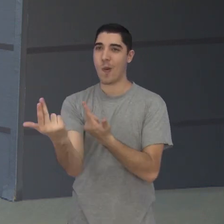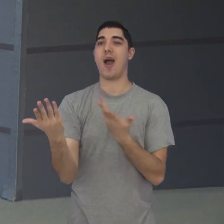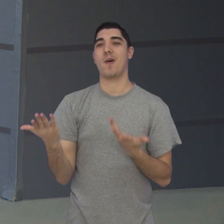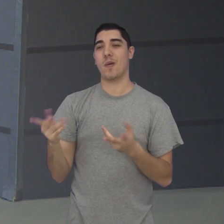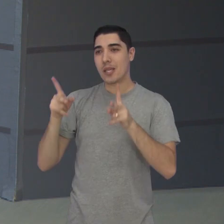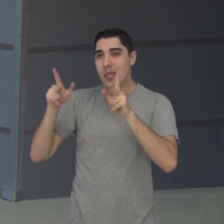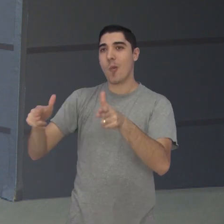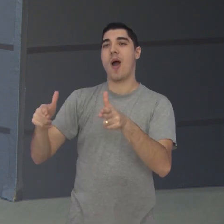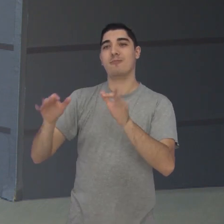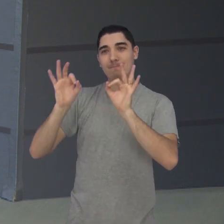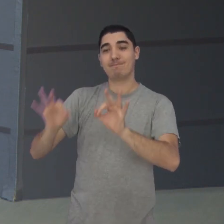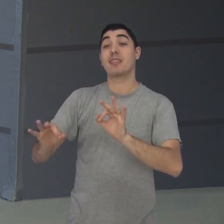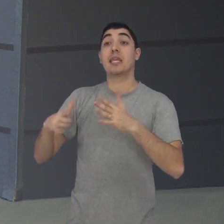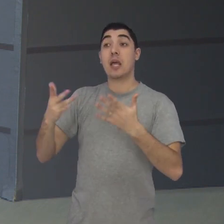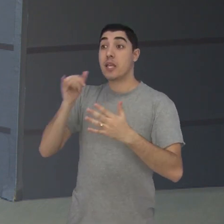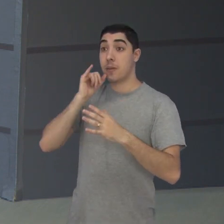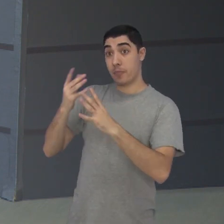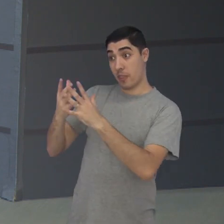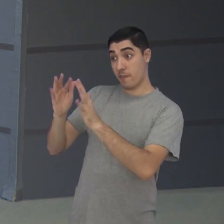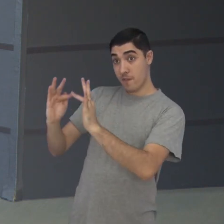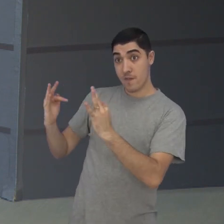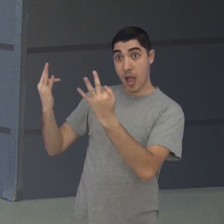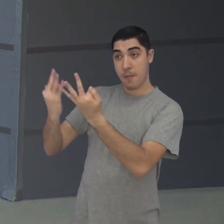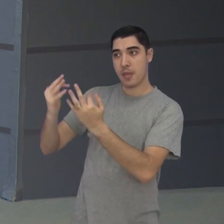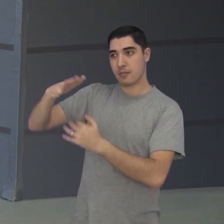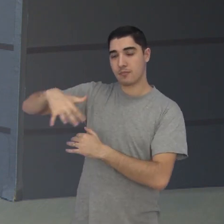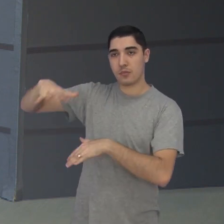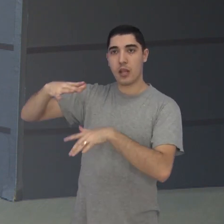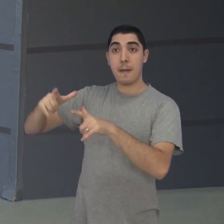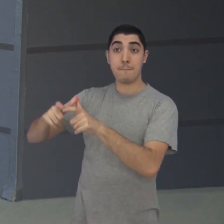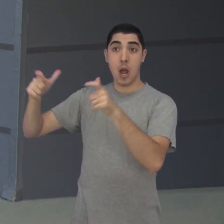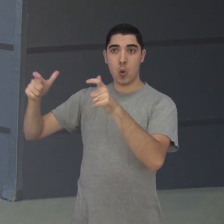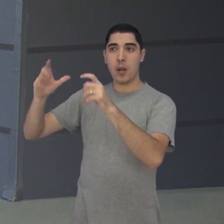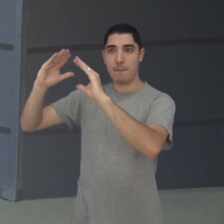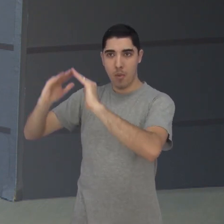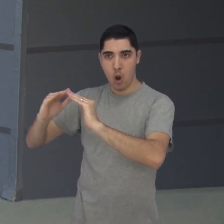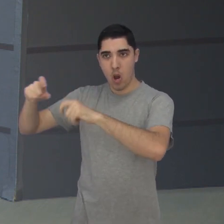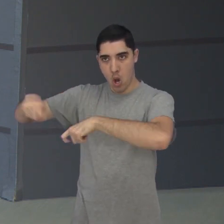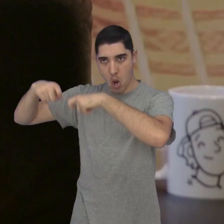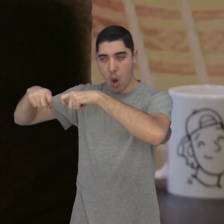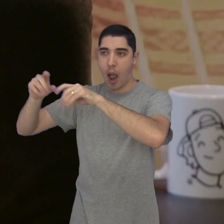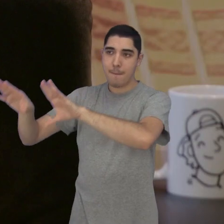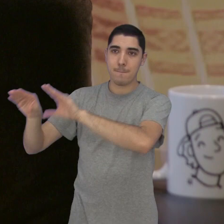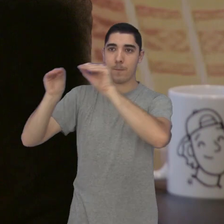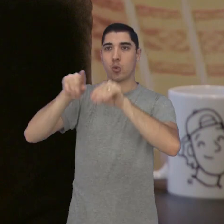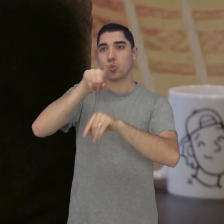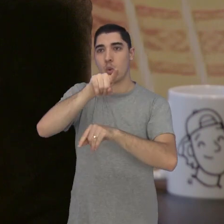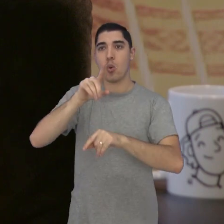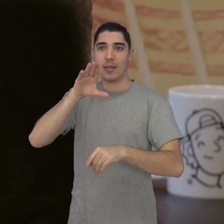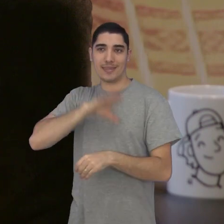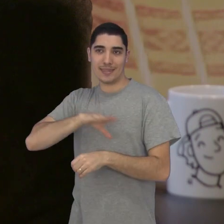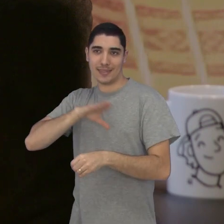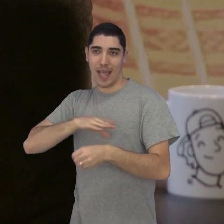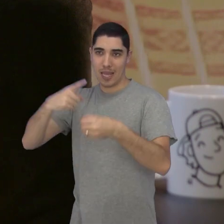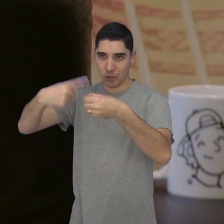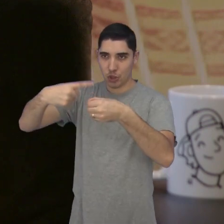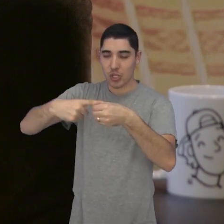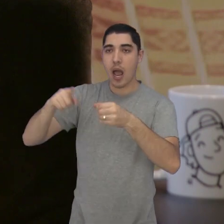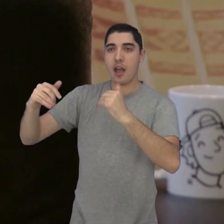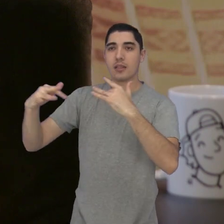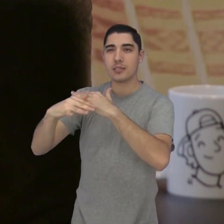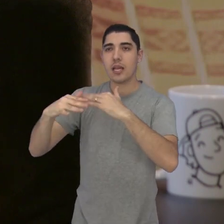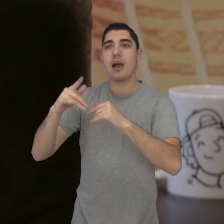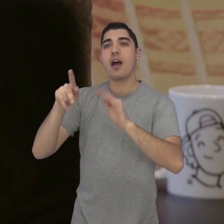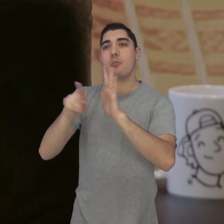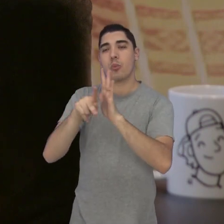70, bastante famílias saíam da área rural e ia para a cidade trabalhar em fábrica, indústria, eles matavam